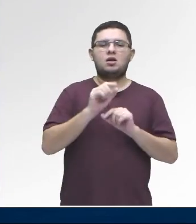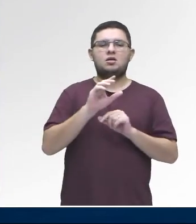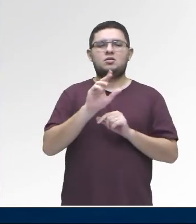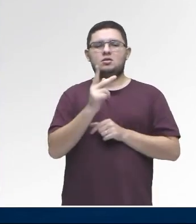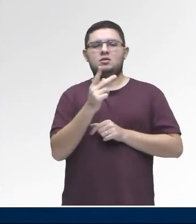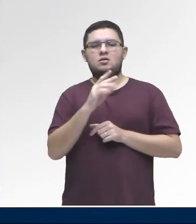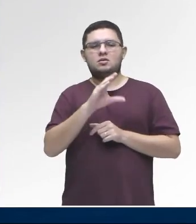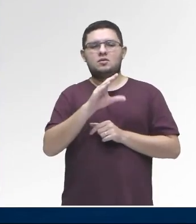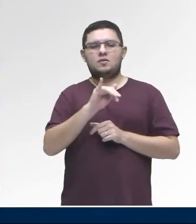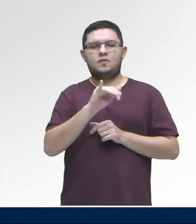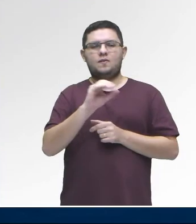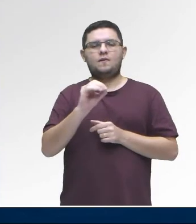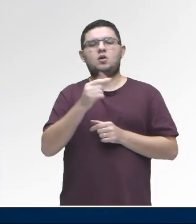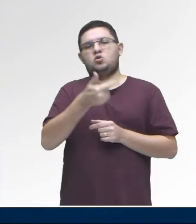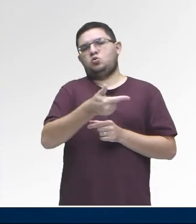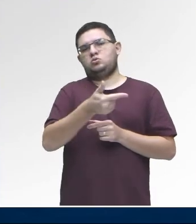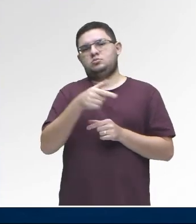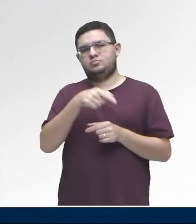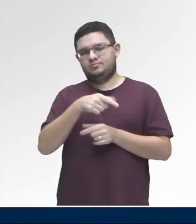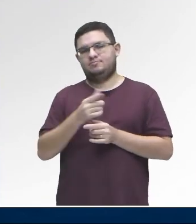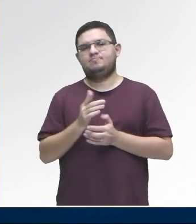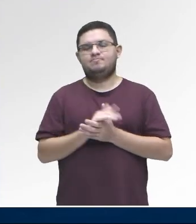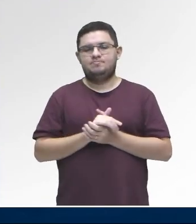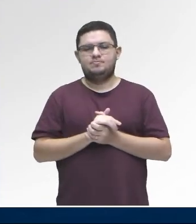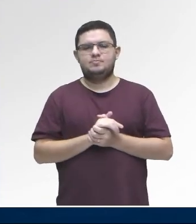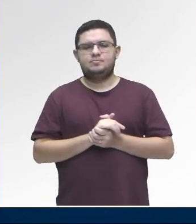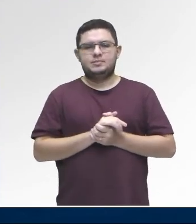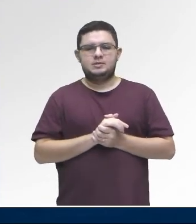ácido cloroso, ok?